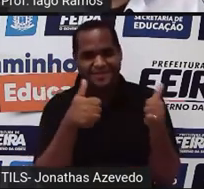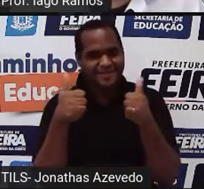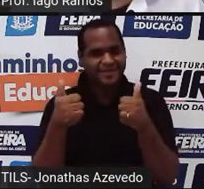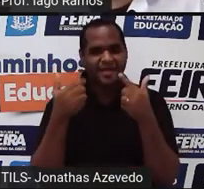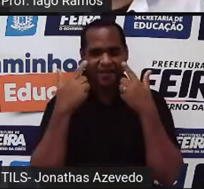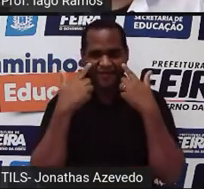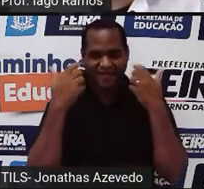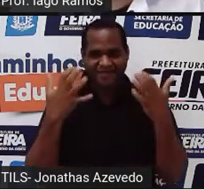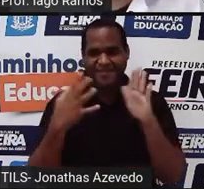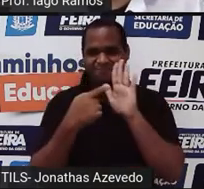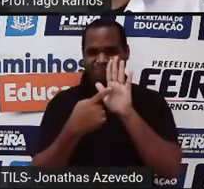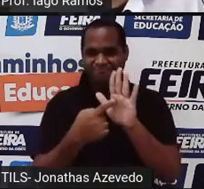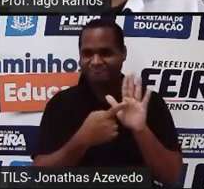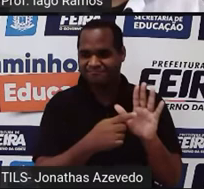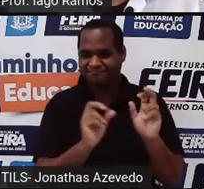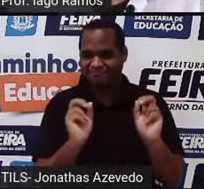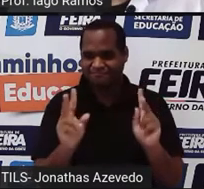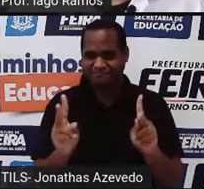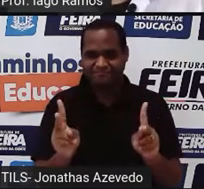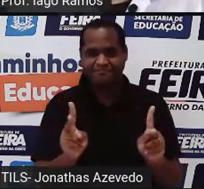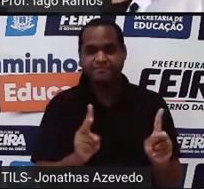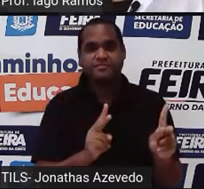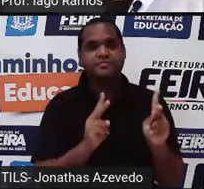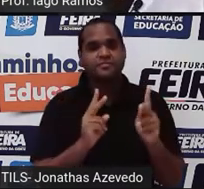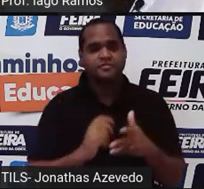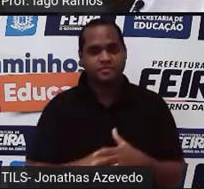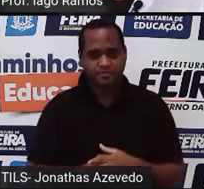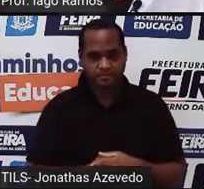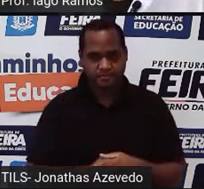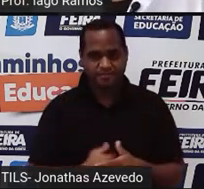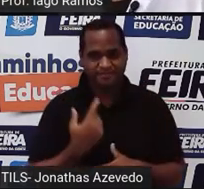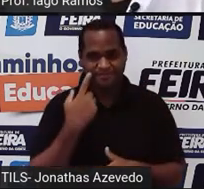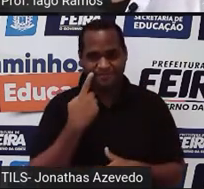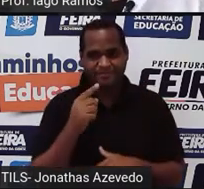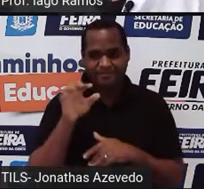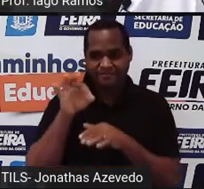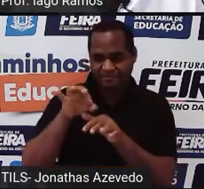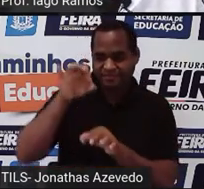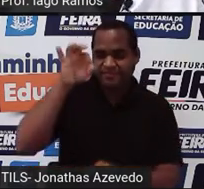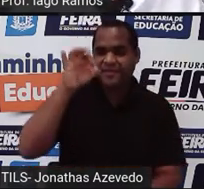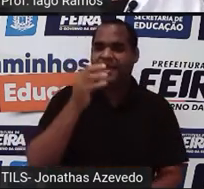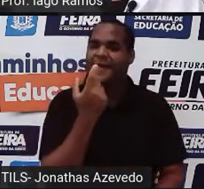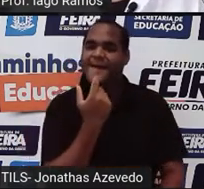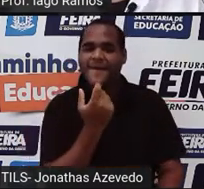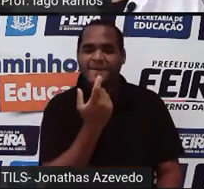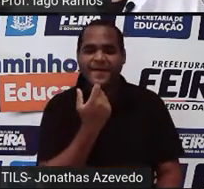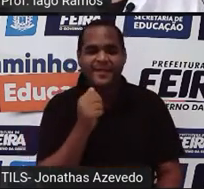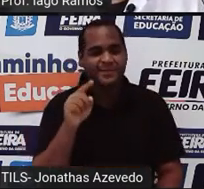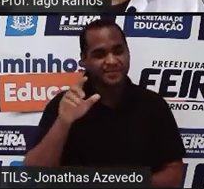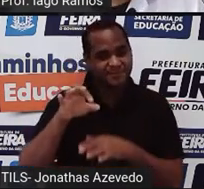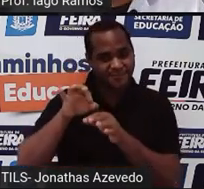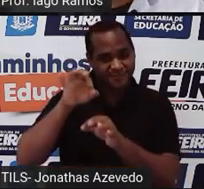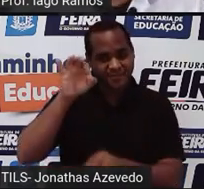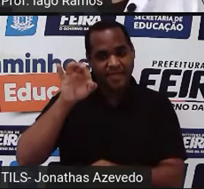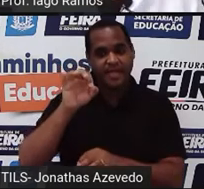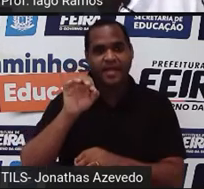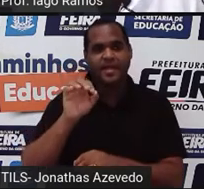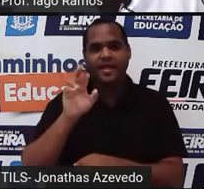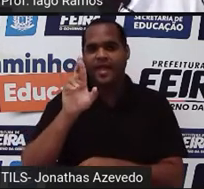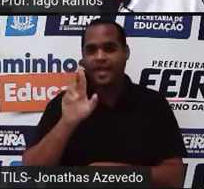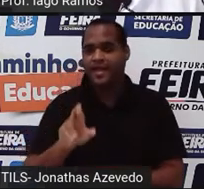te mostrar aqui, olha só. Essa reta em vermelho que está aí na vertical é a reta